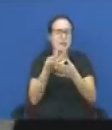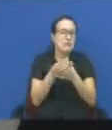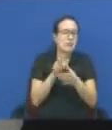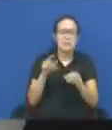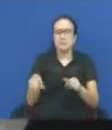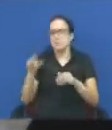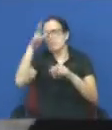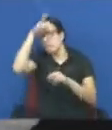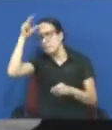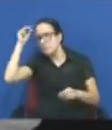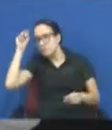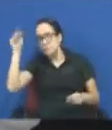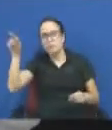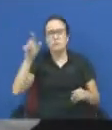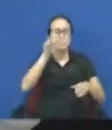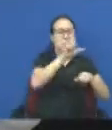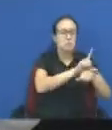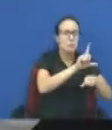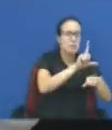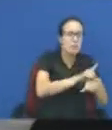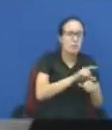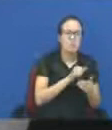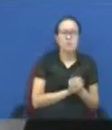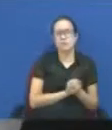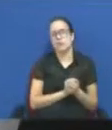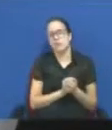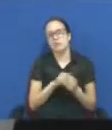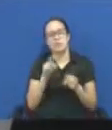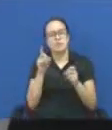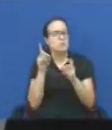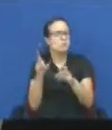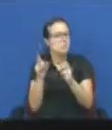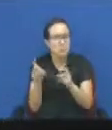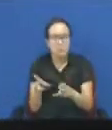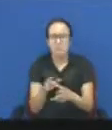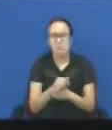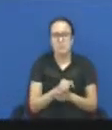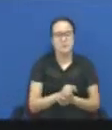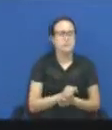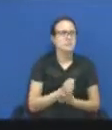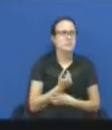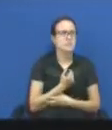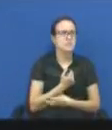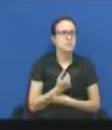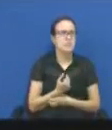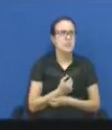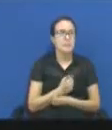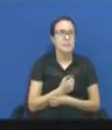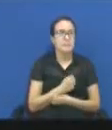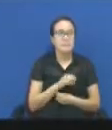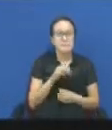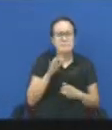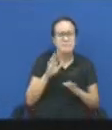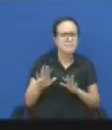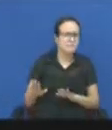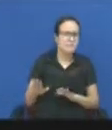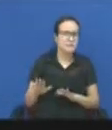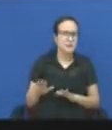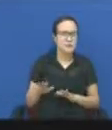de roupa, no comércio em geral da nossa cidade, menos bares, mas